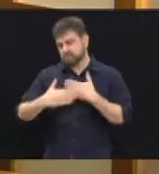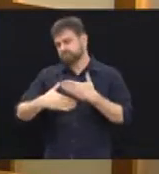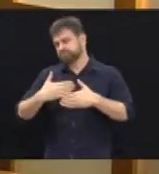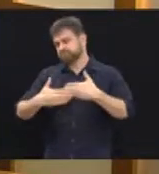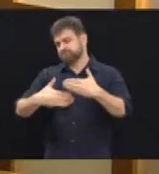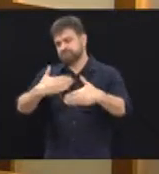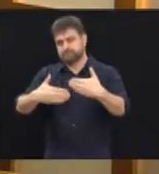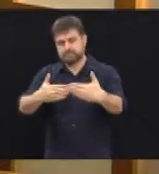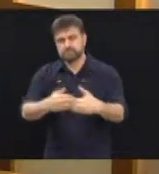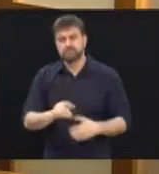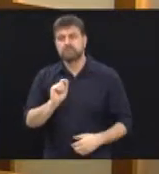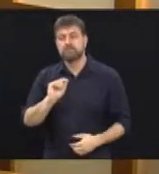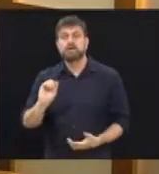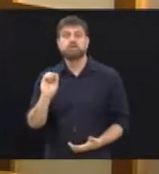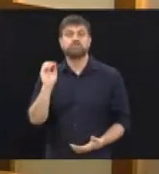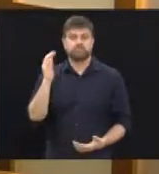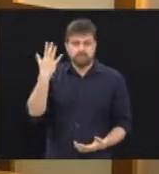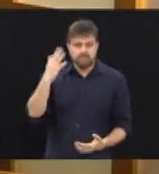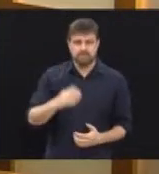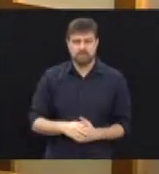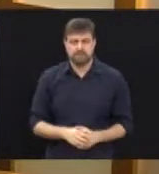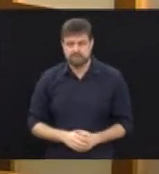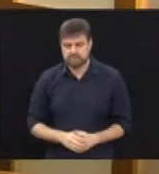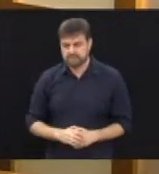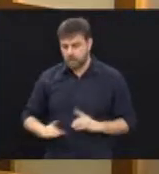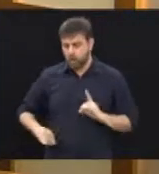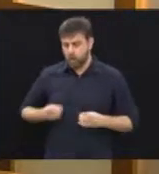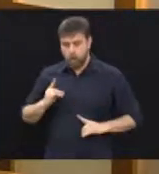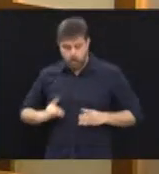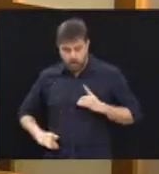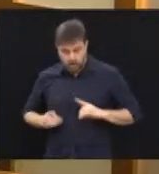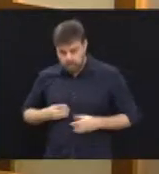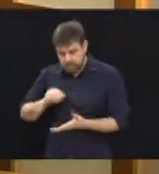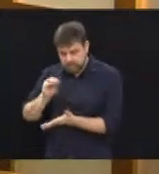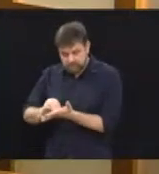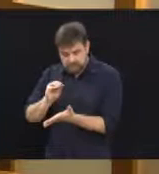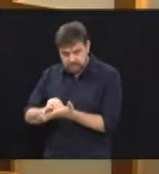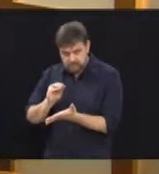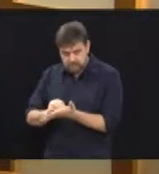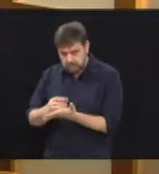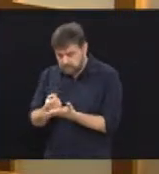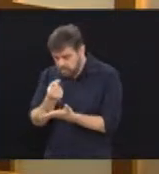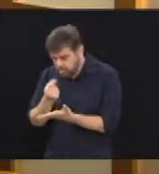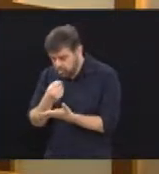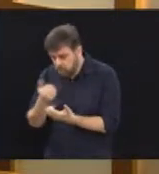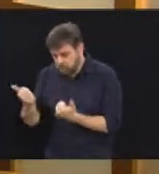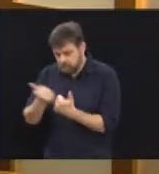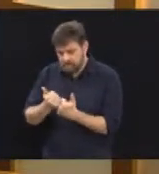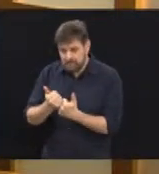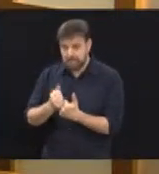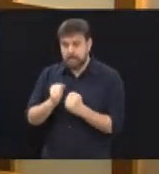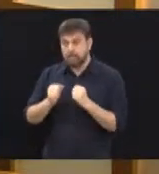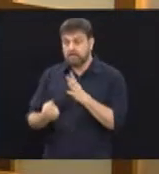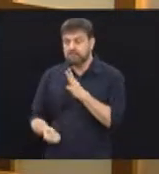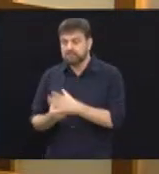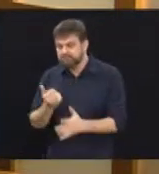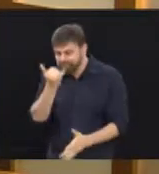falei anteriormente, a não utilização da terapia de reposição hormonal expõe a